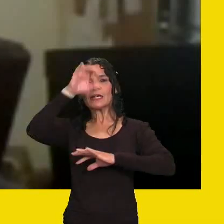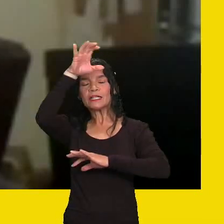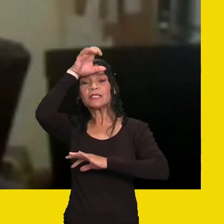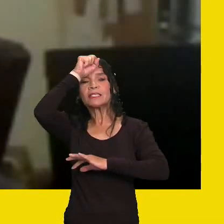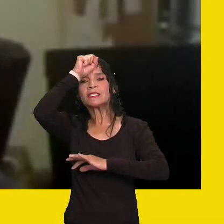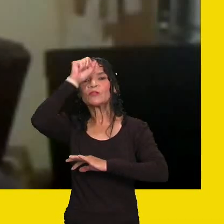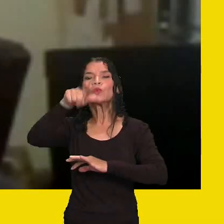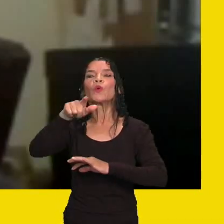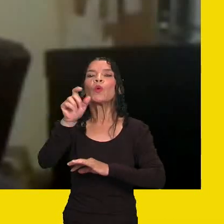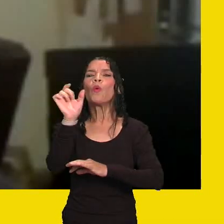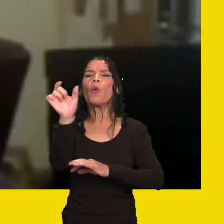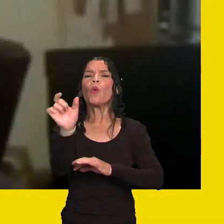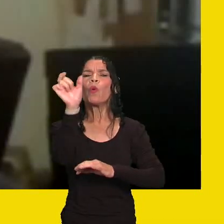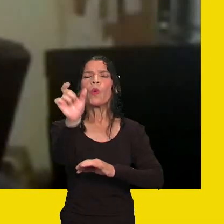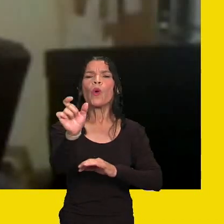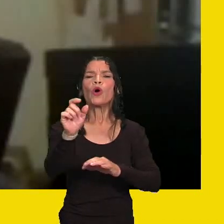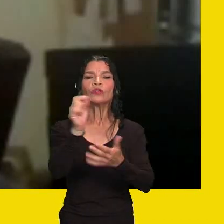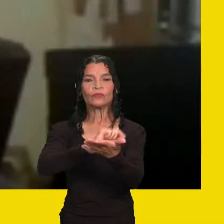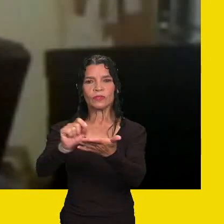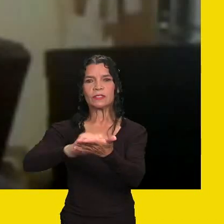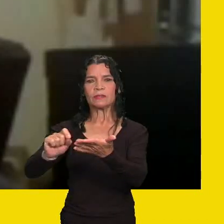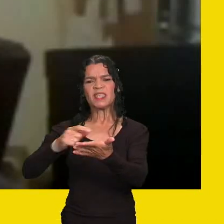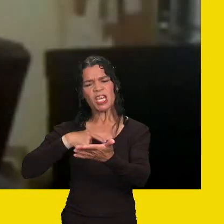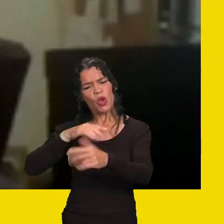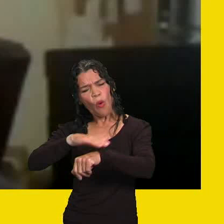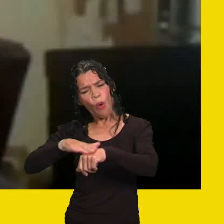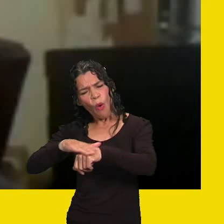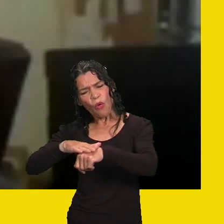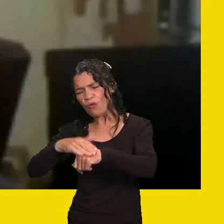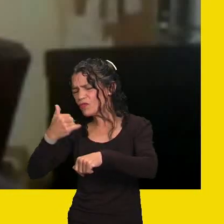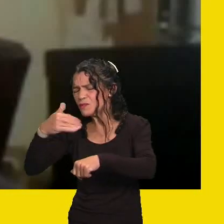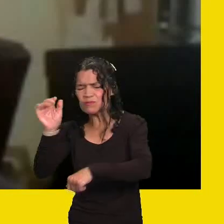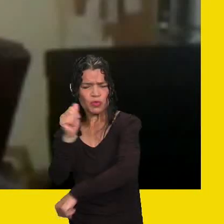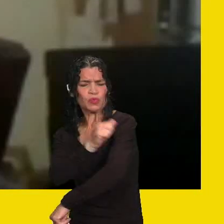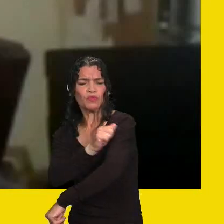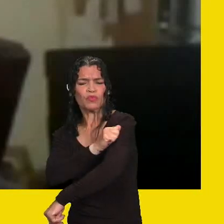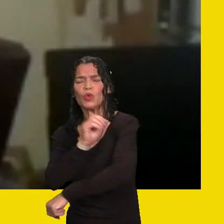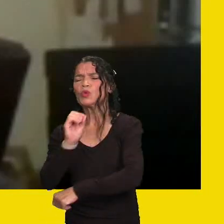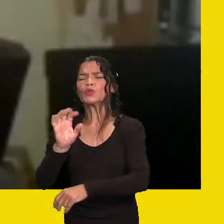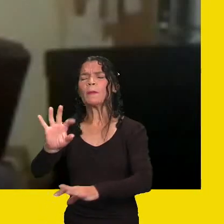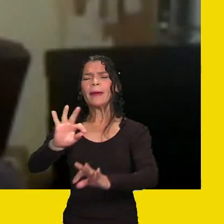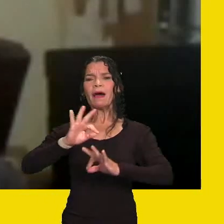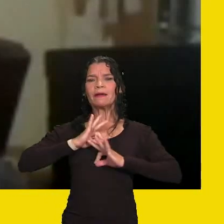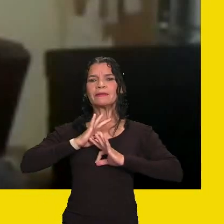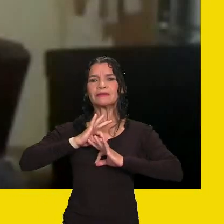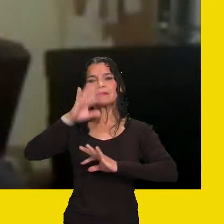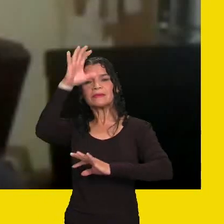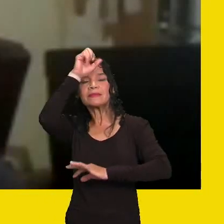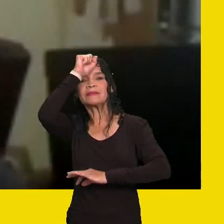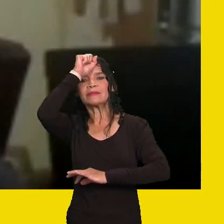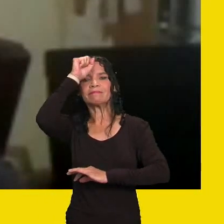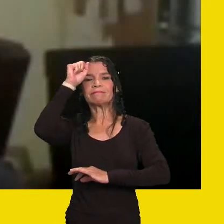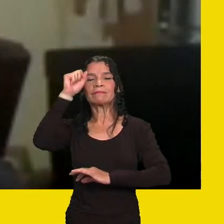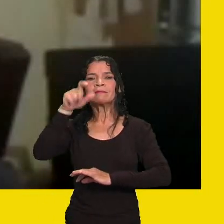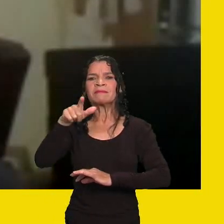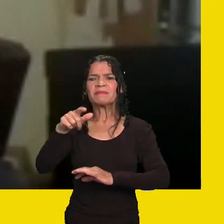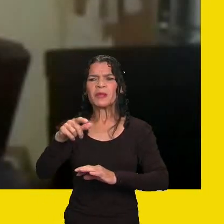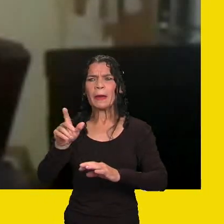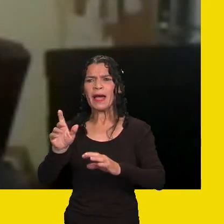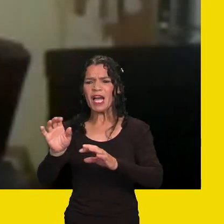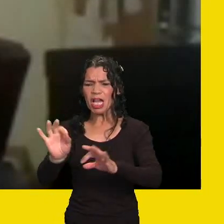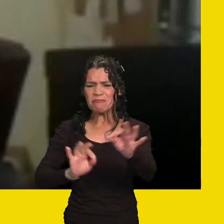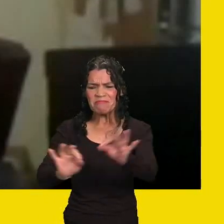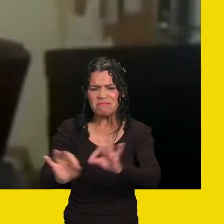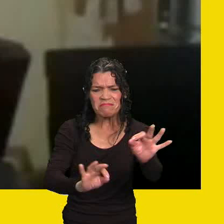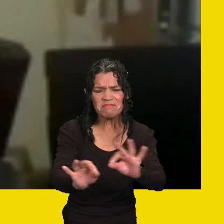escrita. Eu converso muito com meus alunos sobre esse processo de aquisição e procuro não padronizar. Na